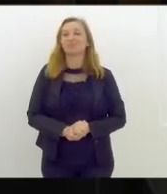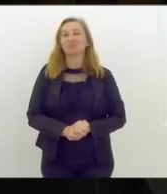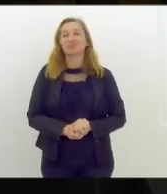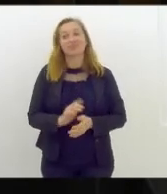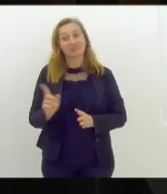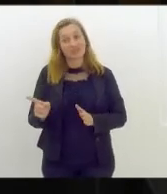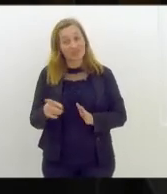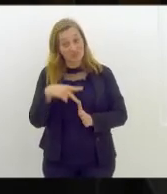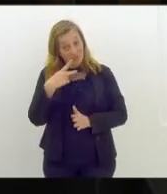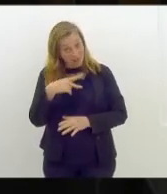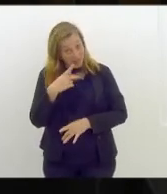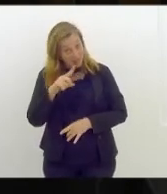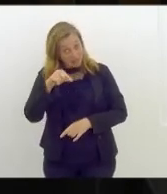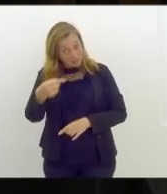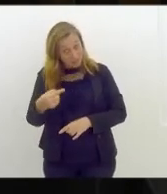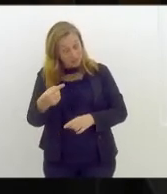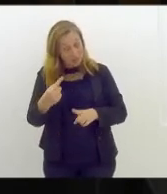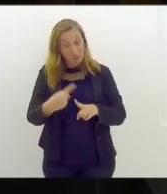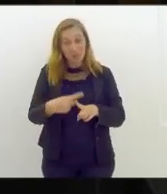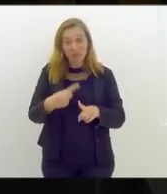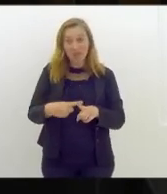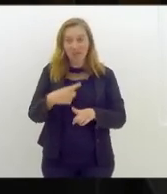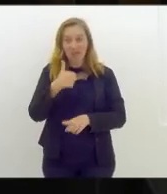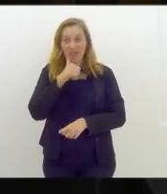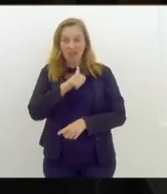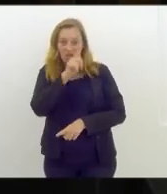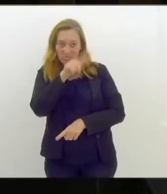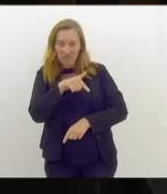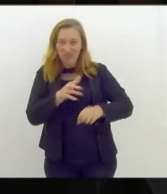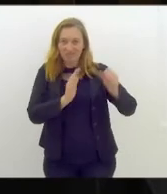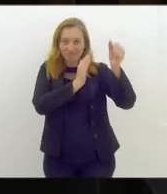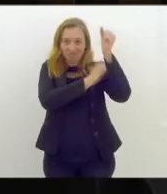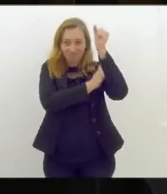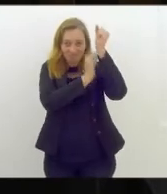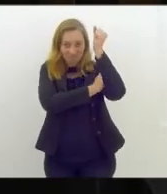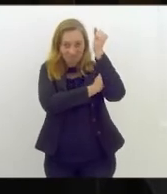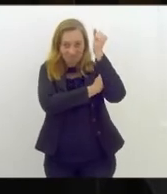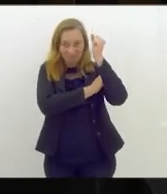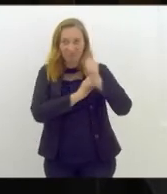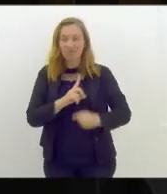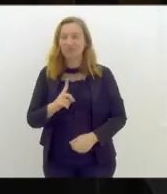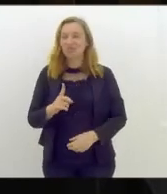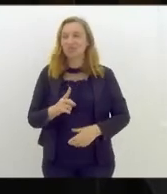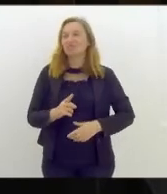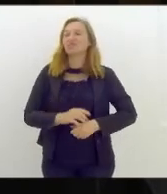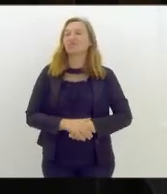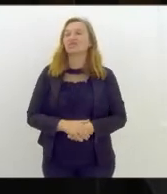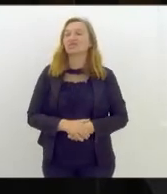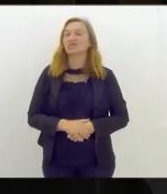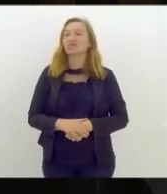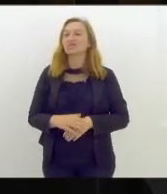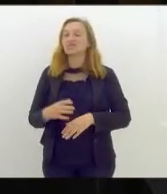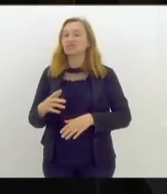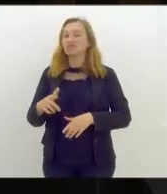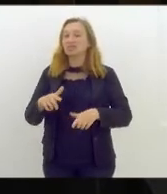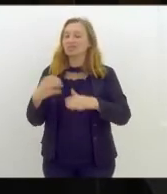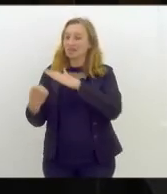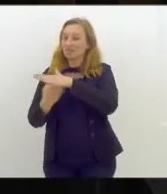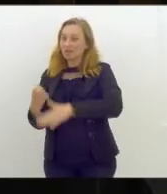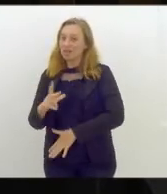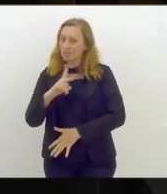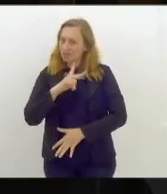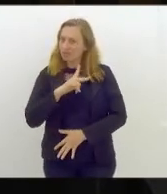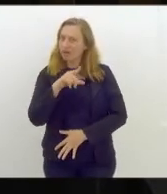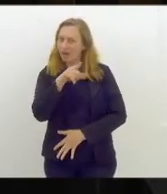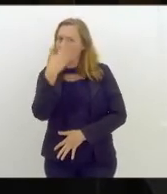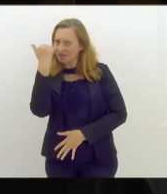revisitado daqui a pouco, mas porque é uma mulher empoderada, porque no setor privado ela sabe o que, que é, o